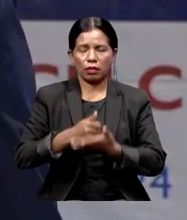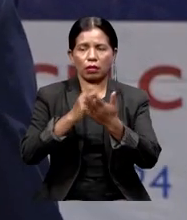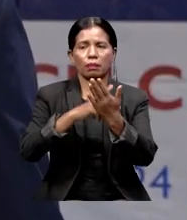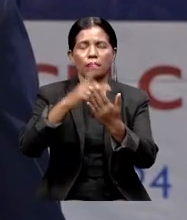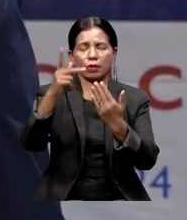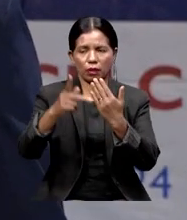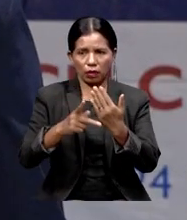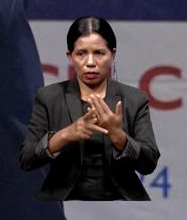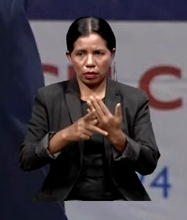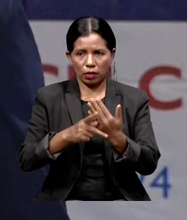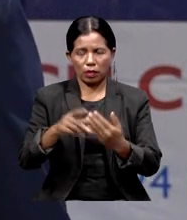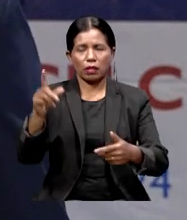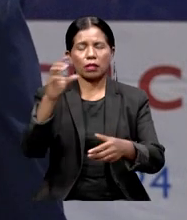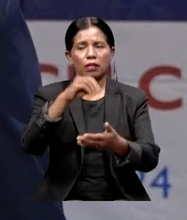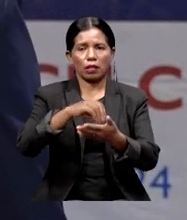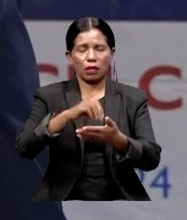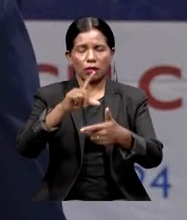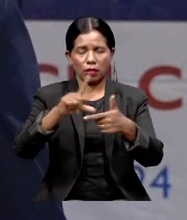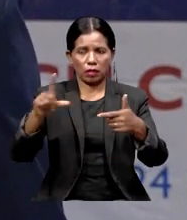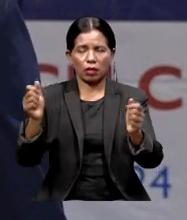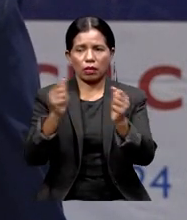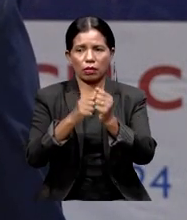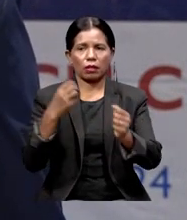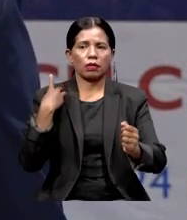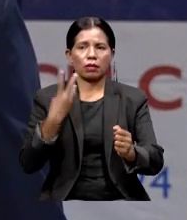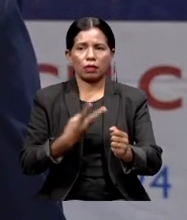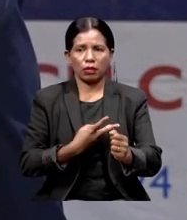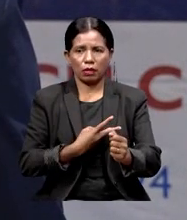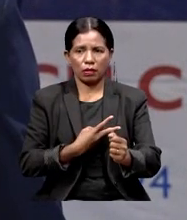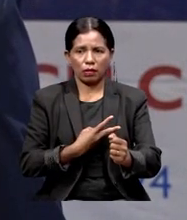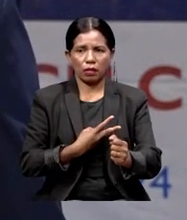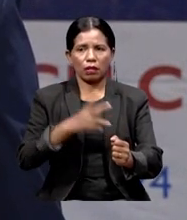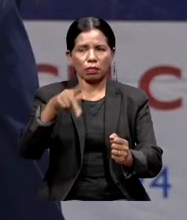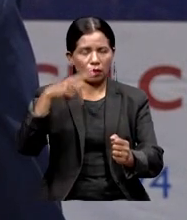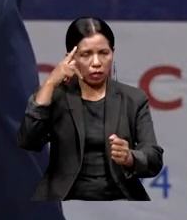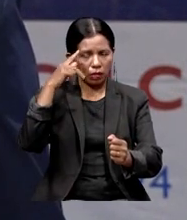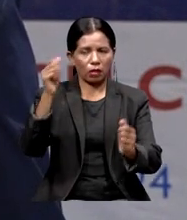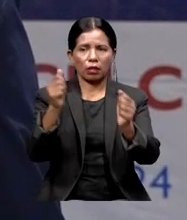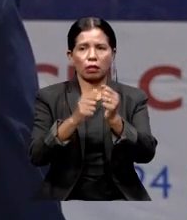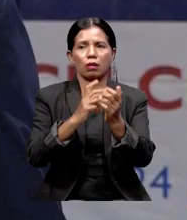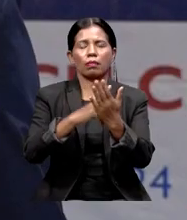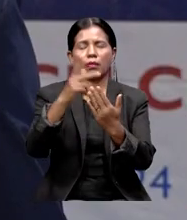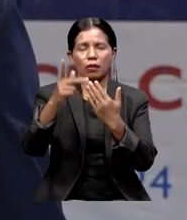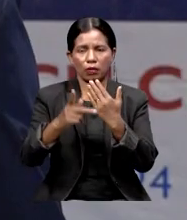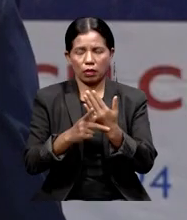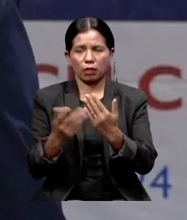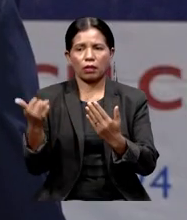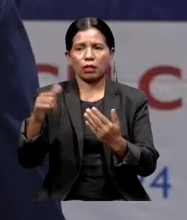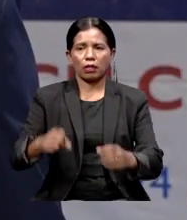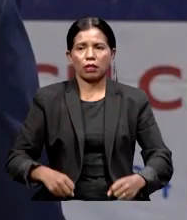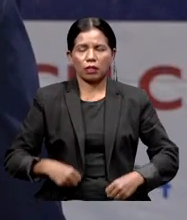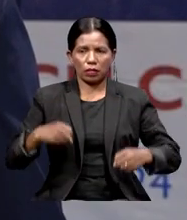programa de bem maca a linha foi itania política no programa